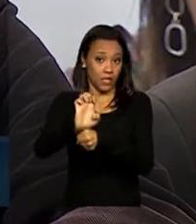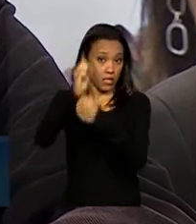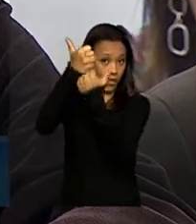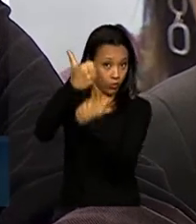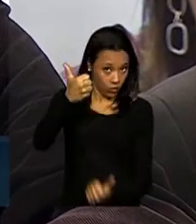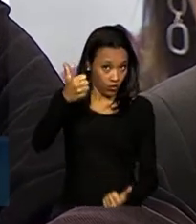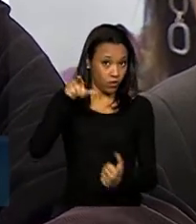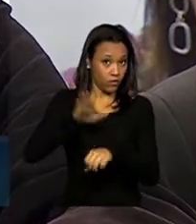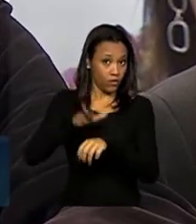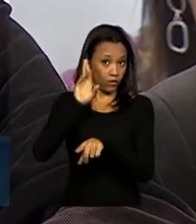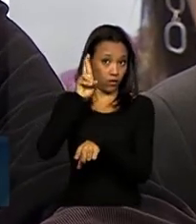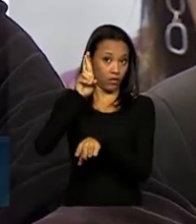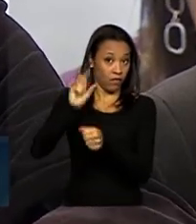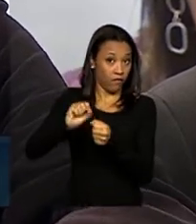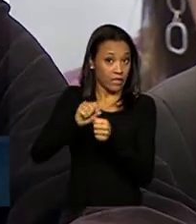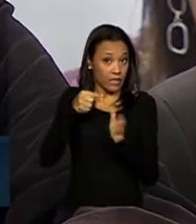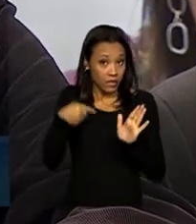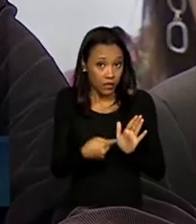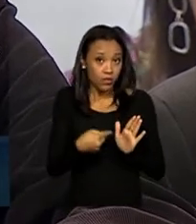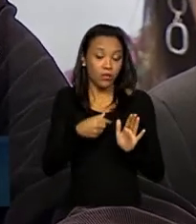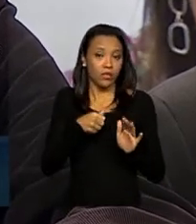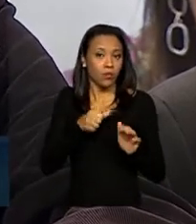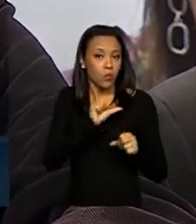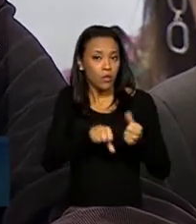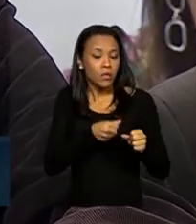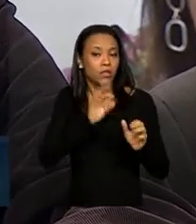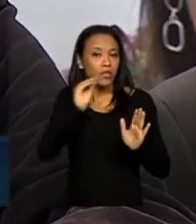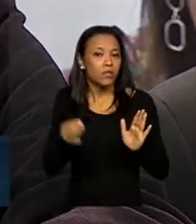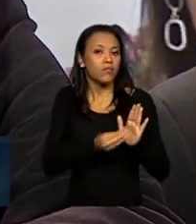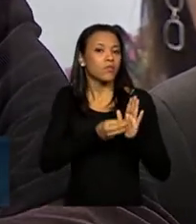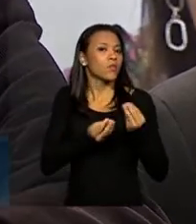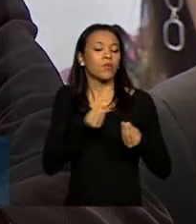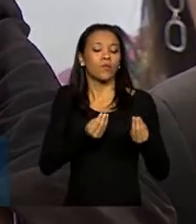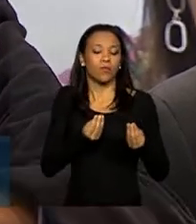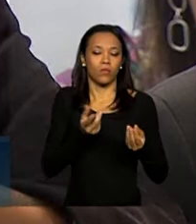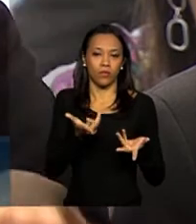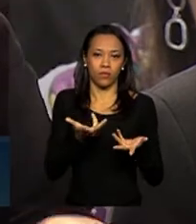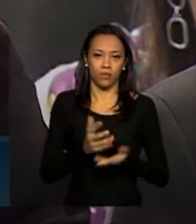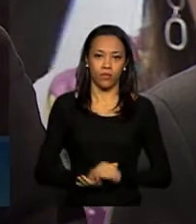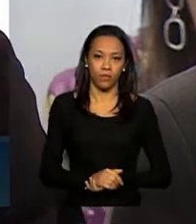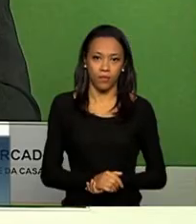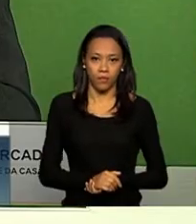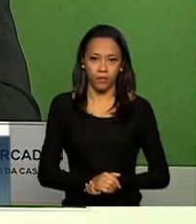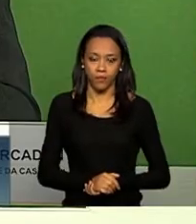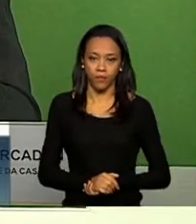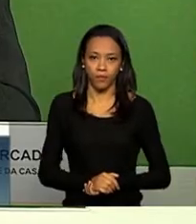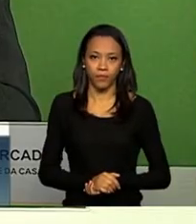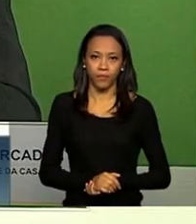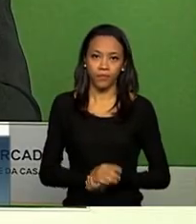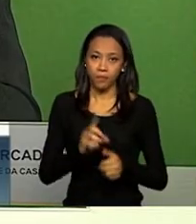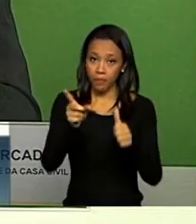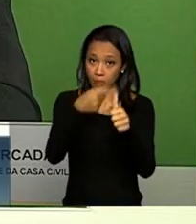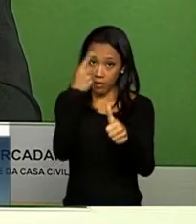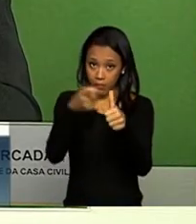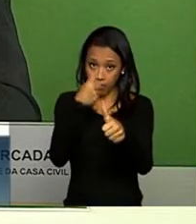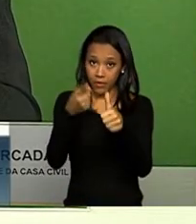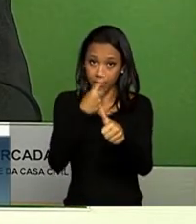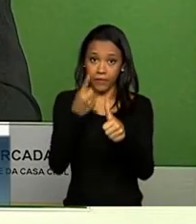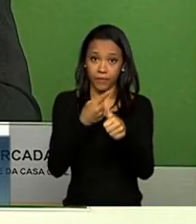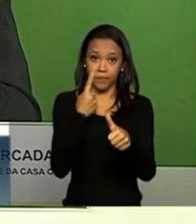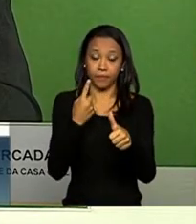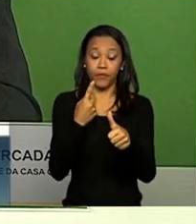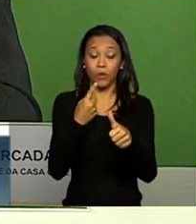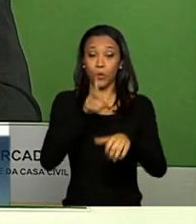uma alternativa que impeça a aprovação dessa anexação ao gatilho? Olha, primeiro, em relação